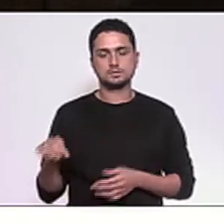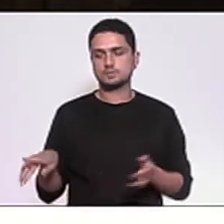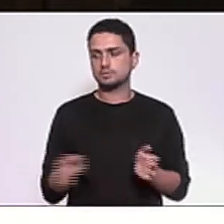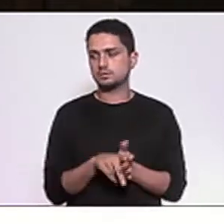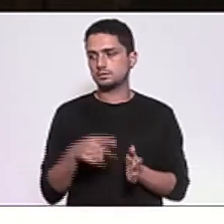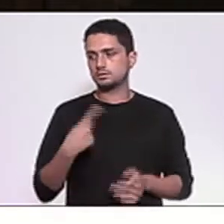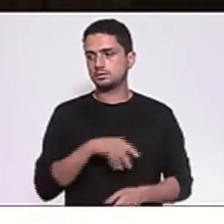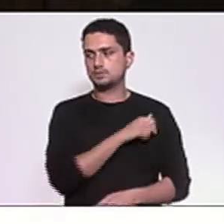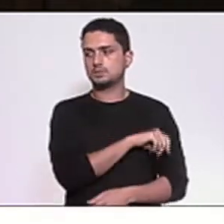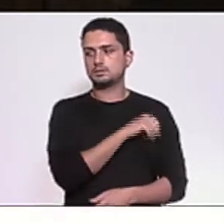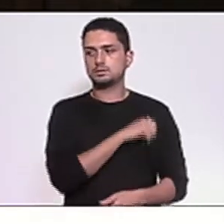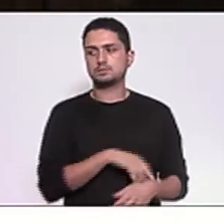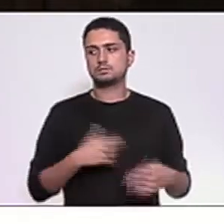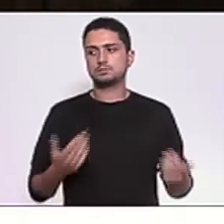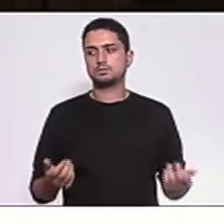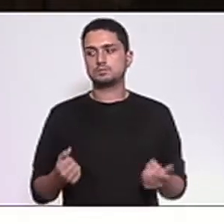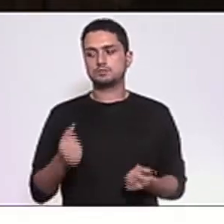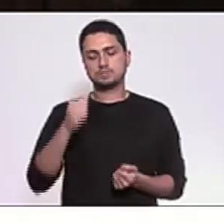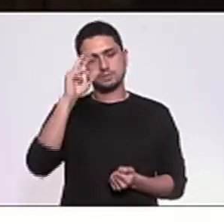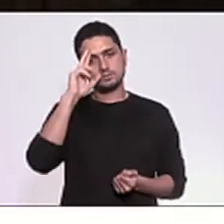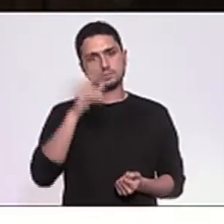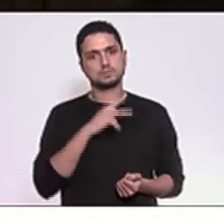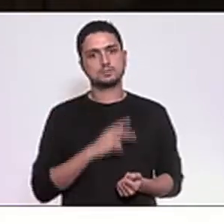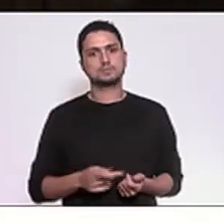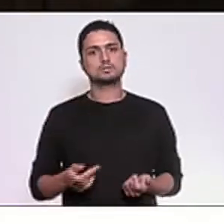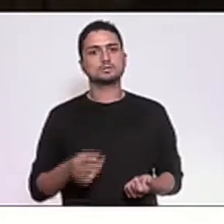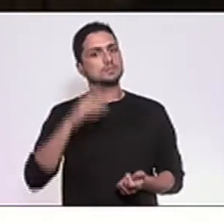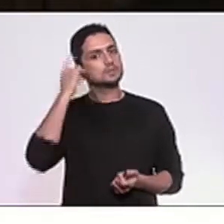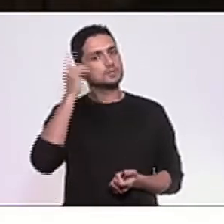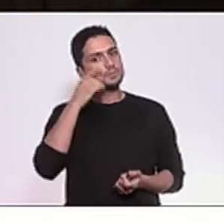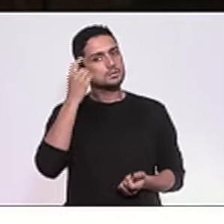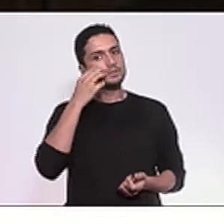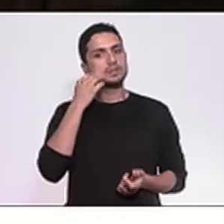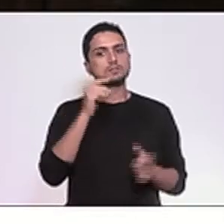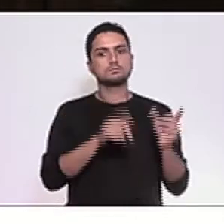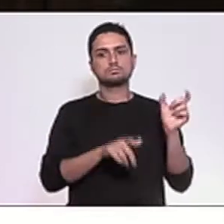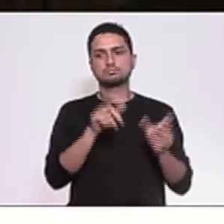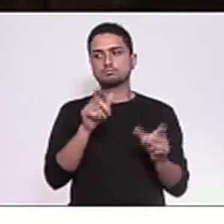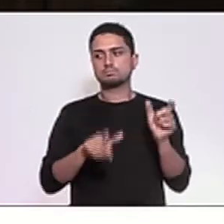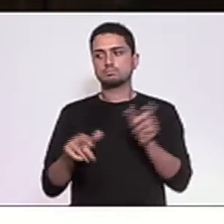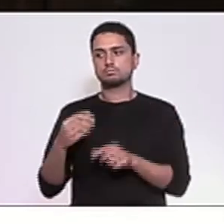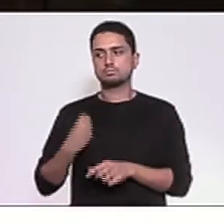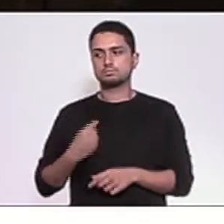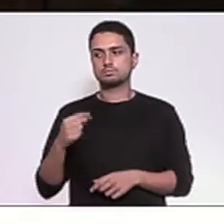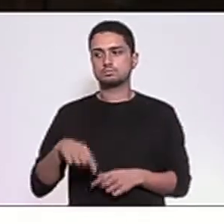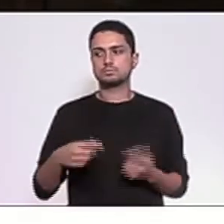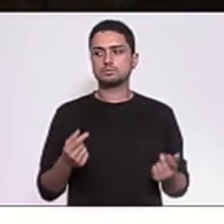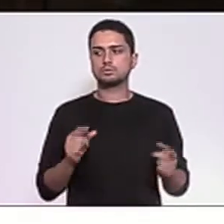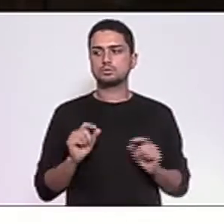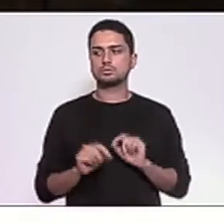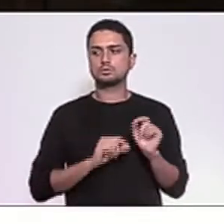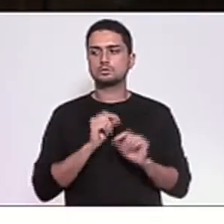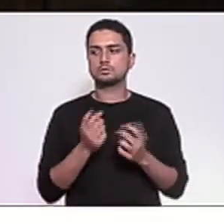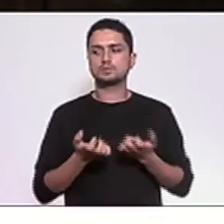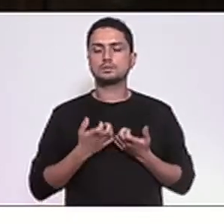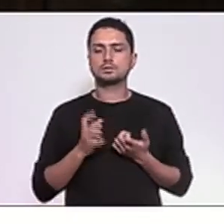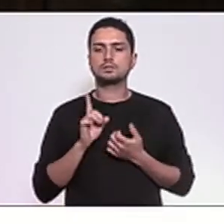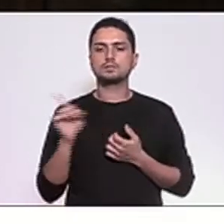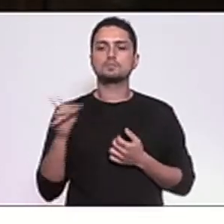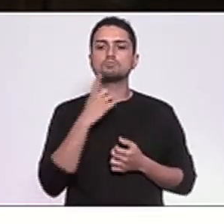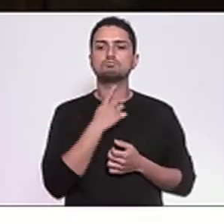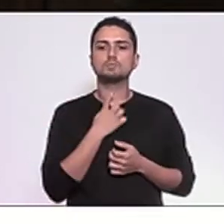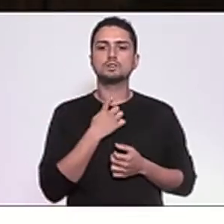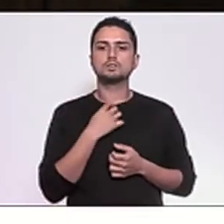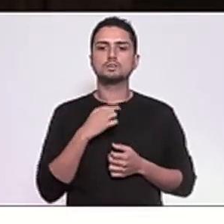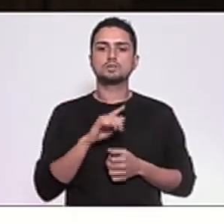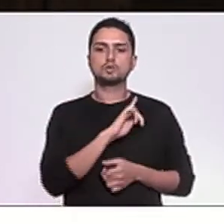Janeiro. Ora, senhora presidenta, deputadas, deputados, o que quer o governador do